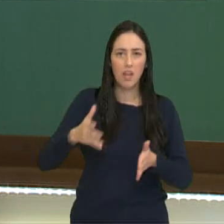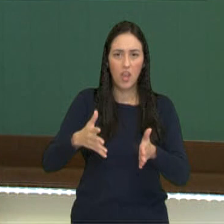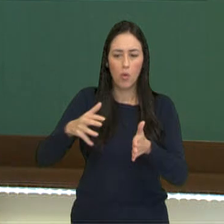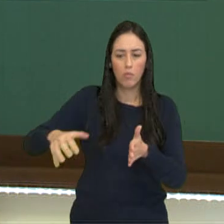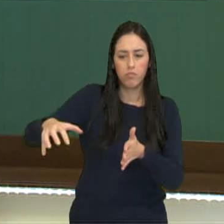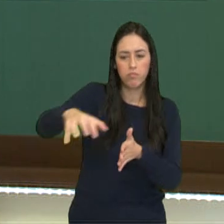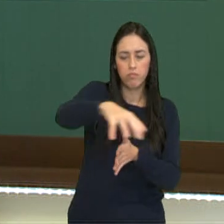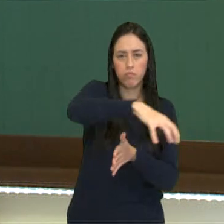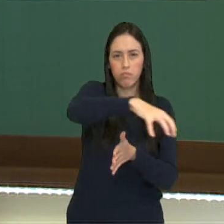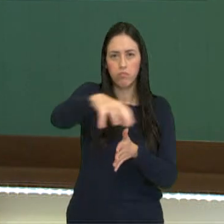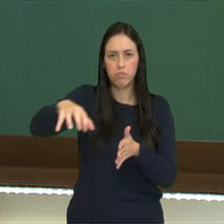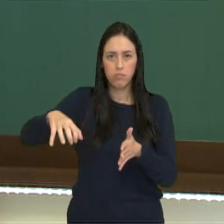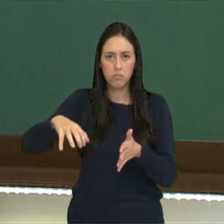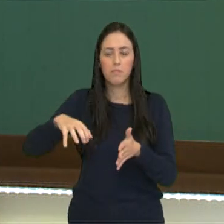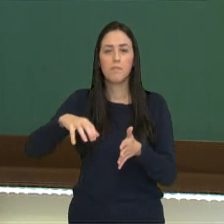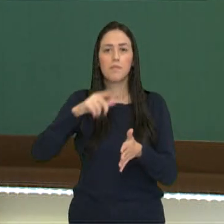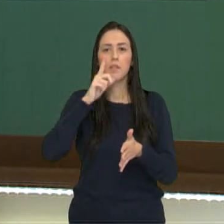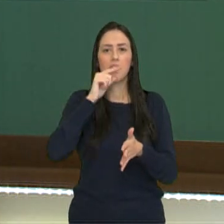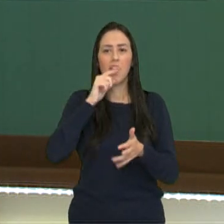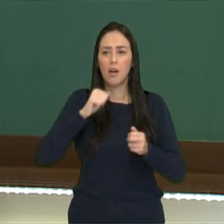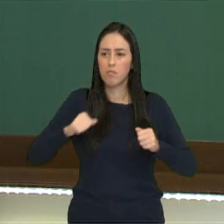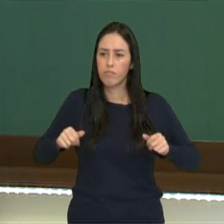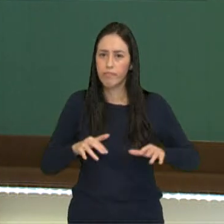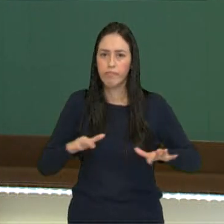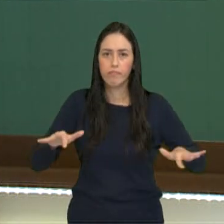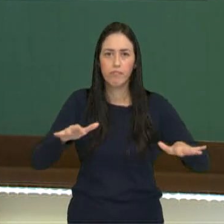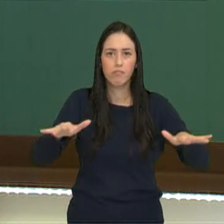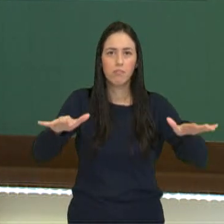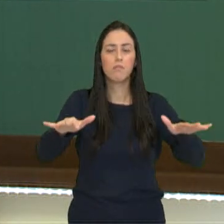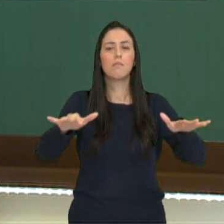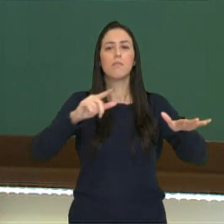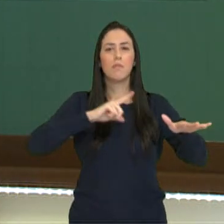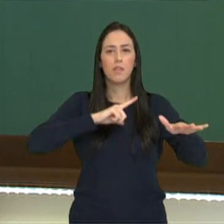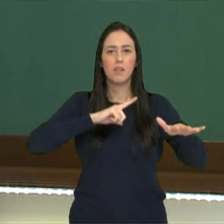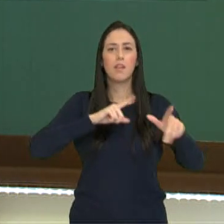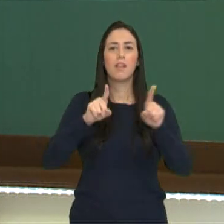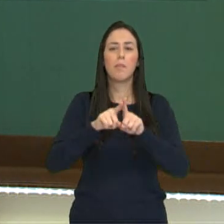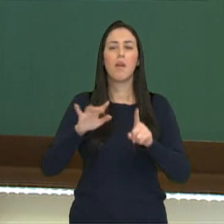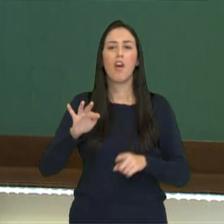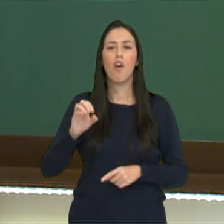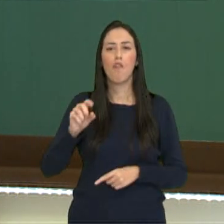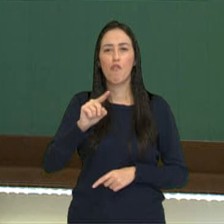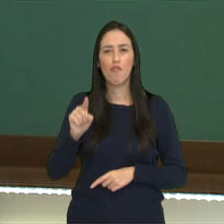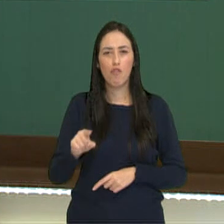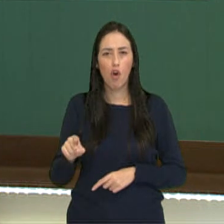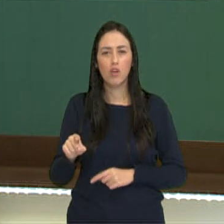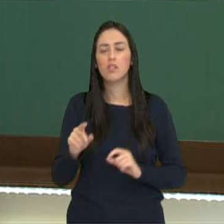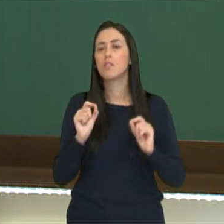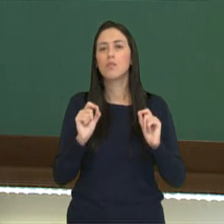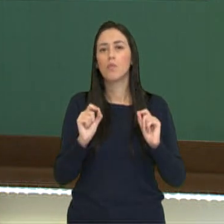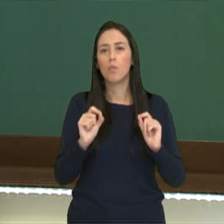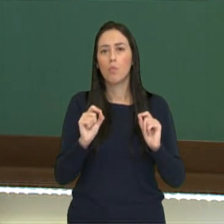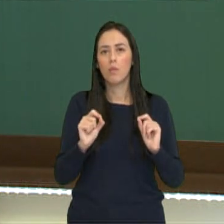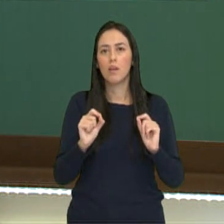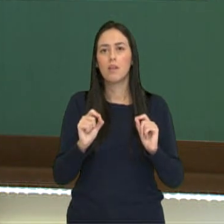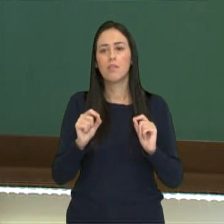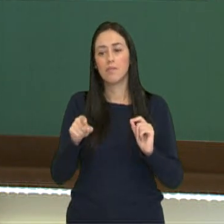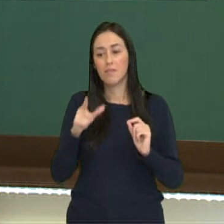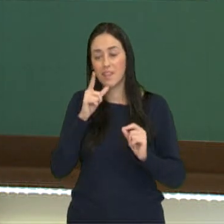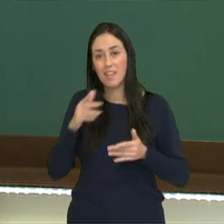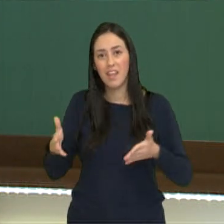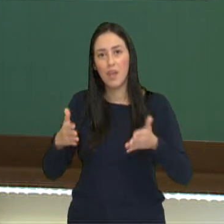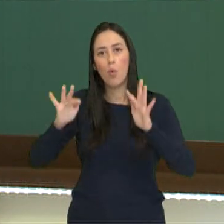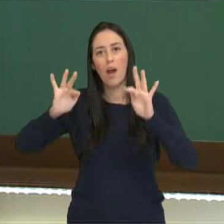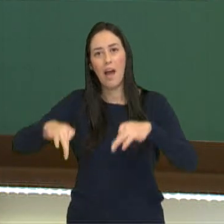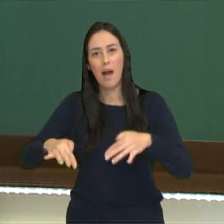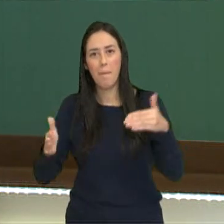rio. Nós temos aqui os cursos da bacia hidrográfica, nós temos a foz dos rios, que é justamente aonde esse rio termina. E